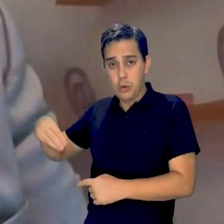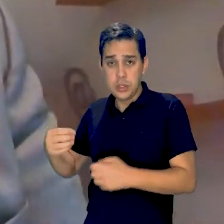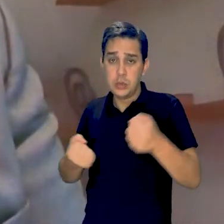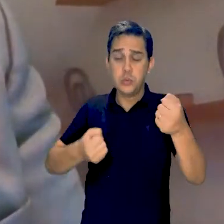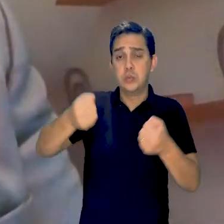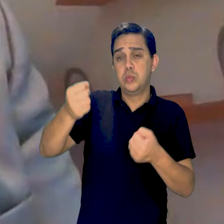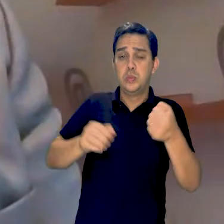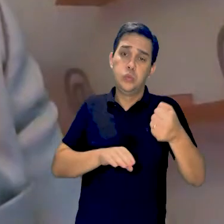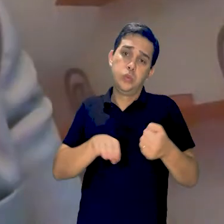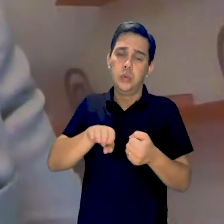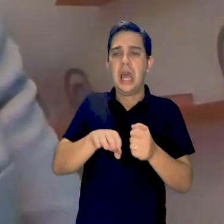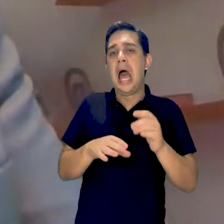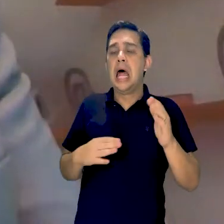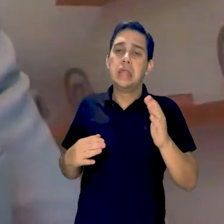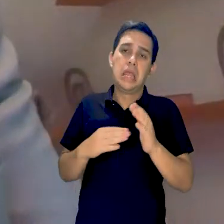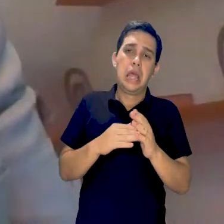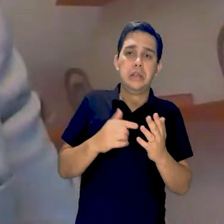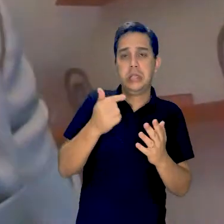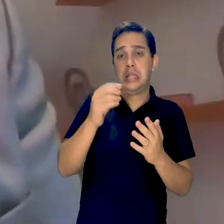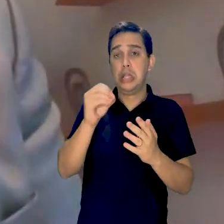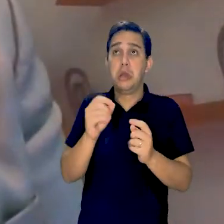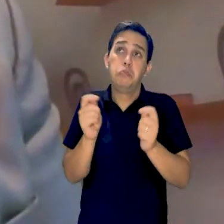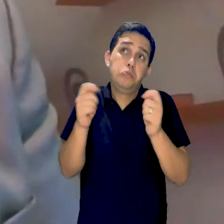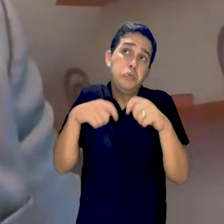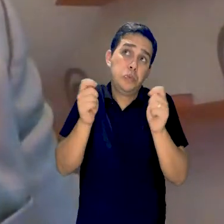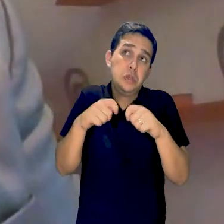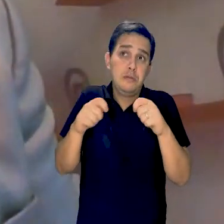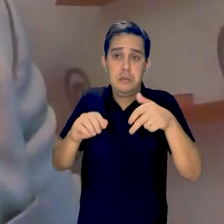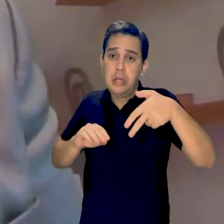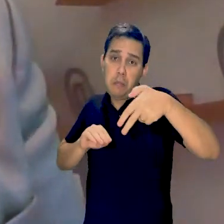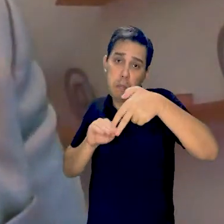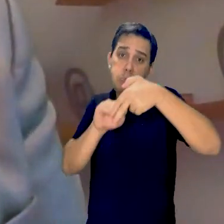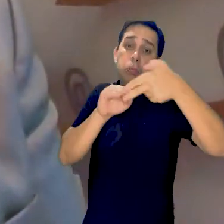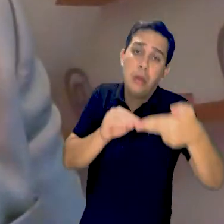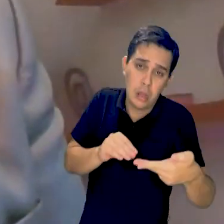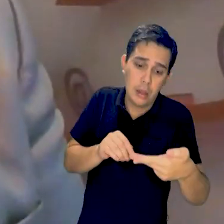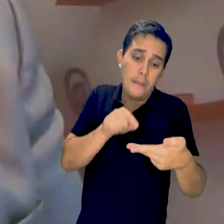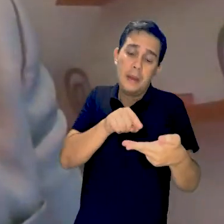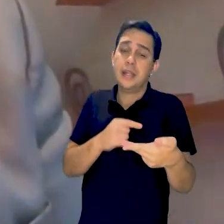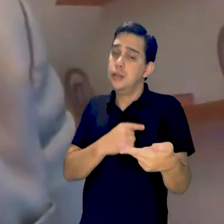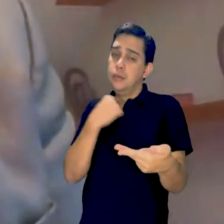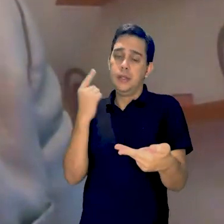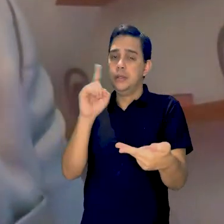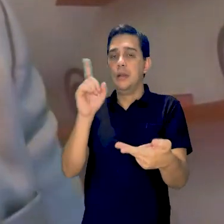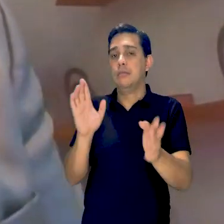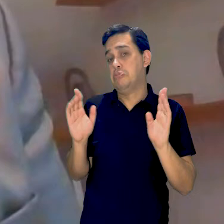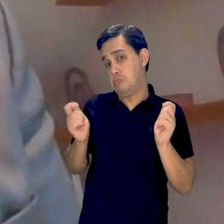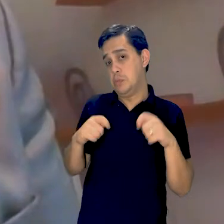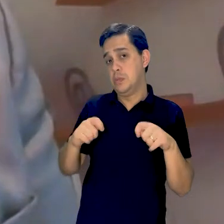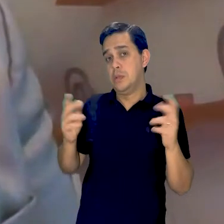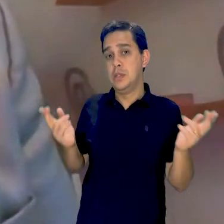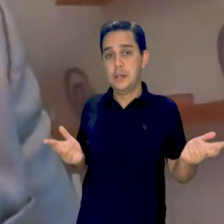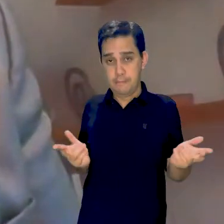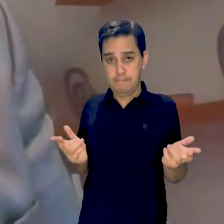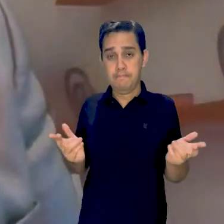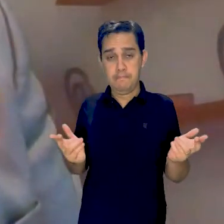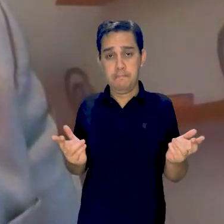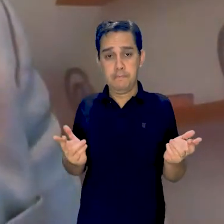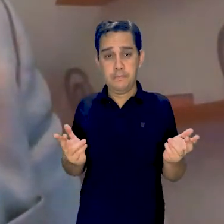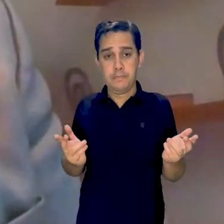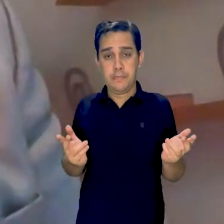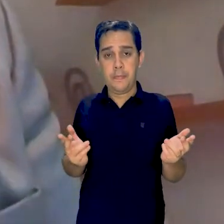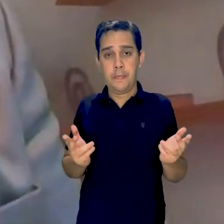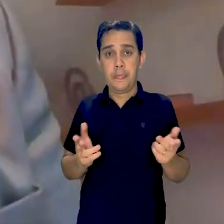ocorrido um acidente, mas que esse acidente eventualmente não fosse fatal. Como eu disse no